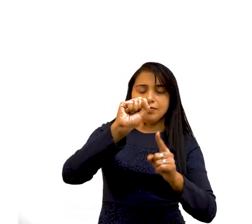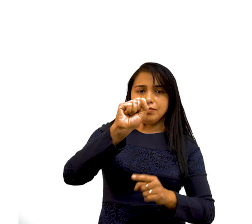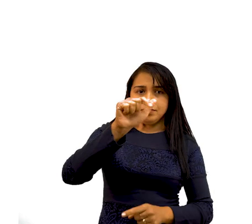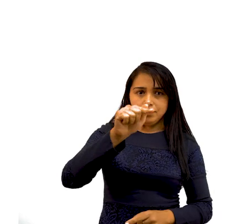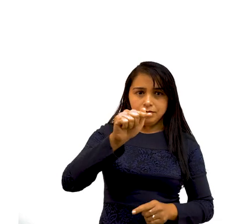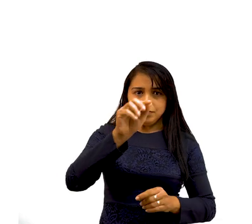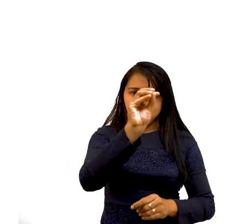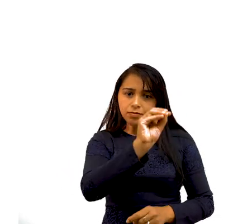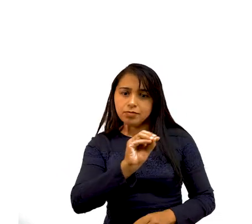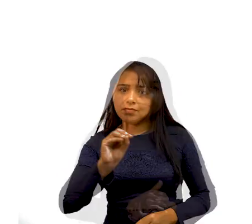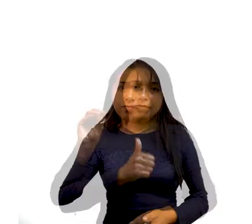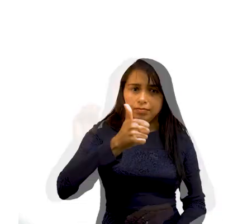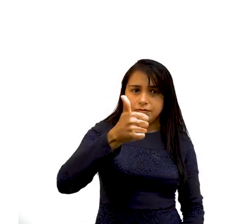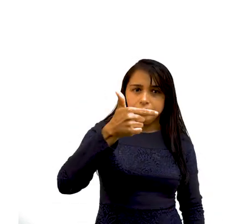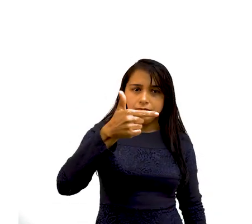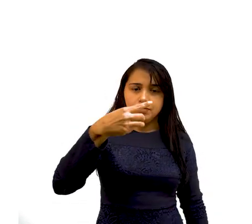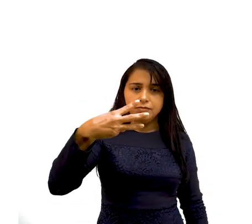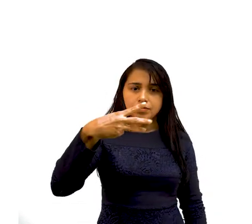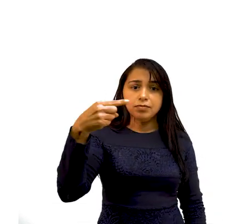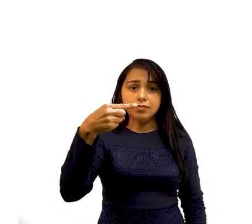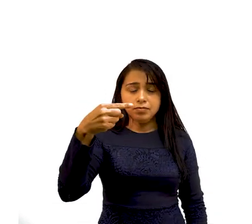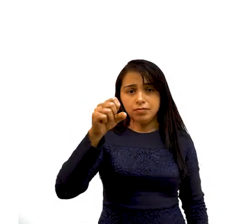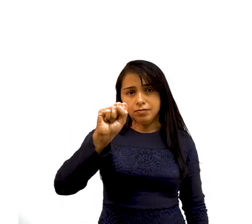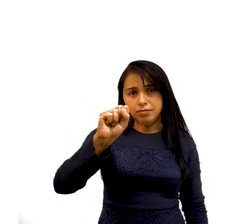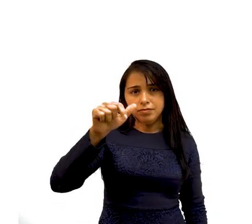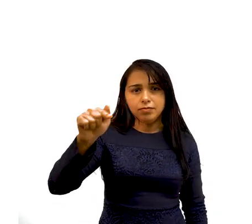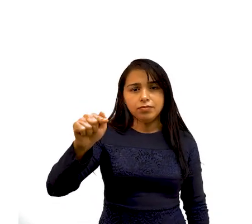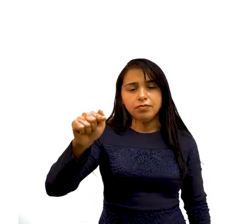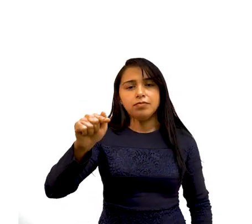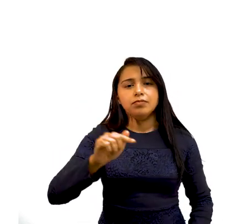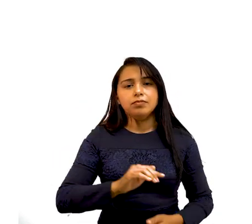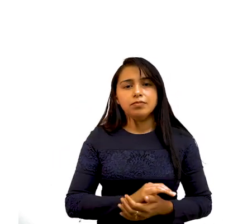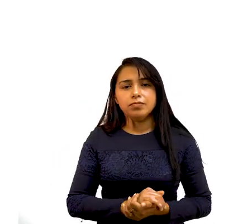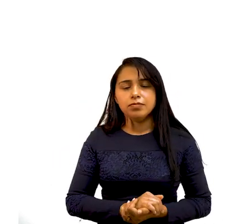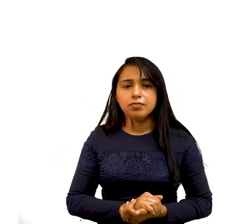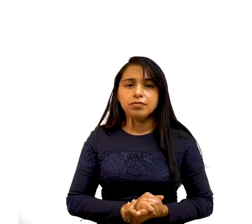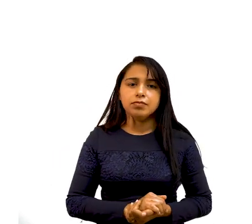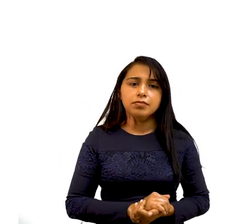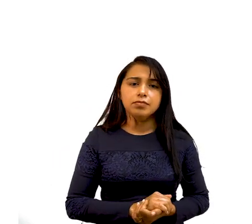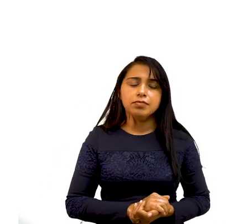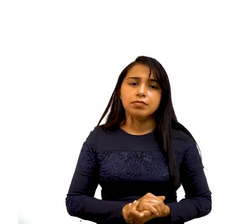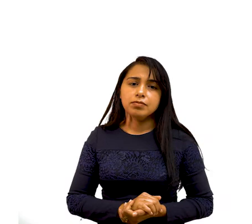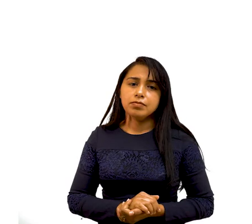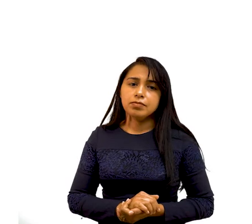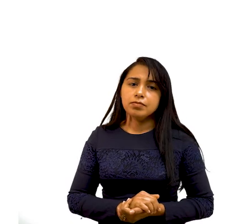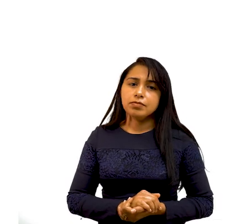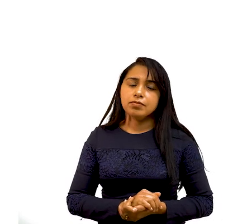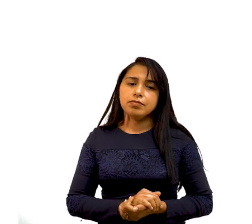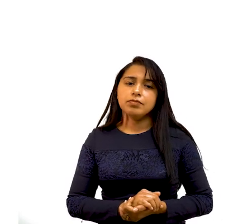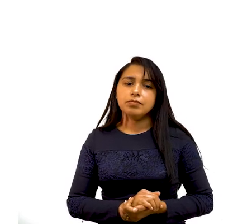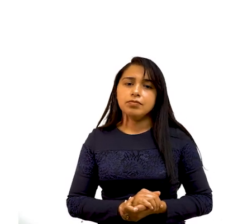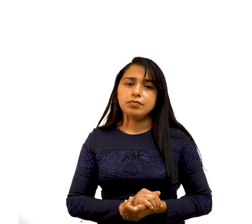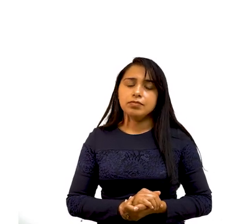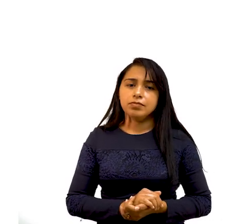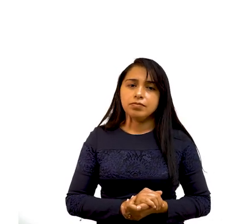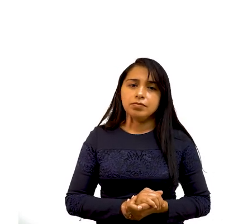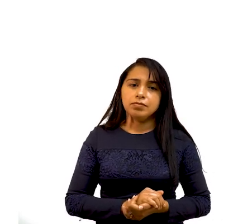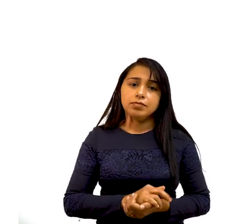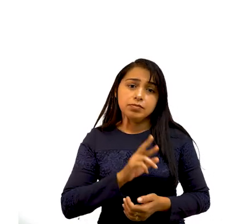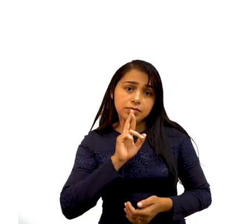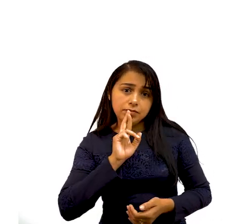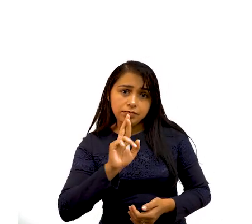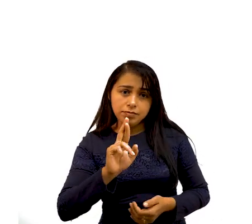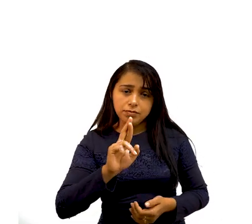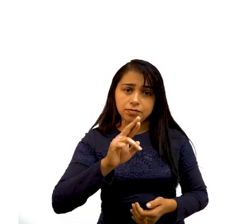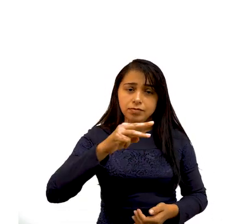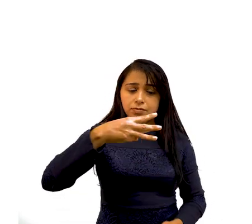vai passar subtraindo. Fazendo aqui 123 menos 87, emprestado aqui fica 13,